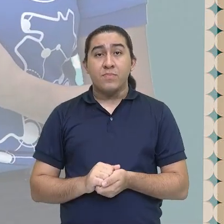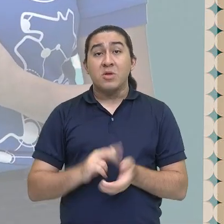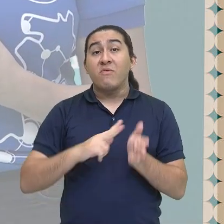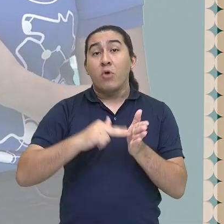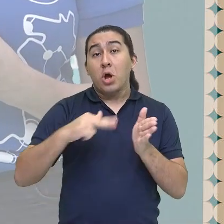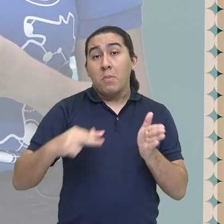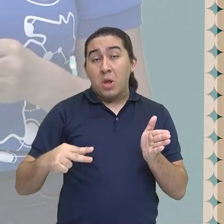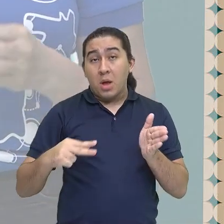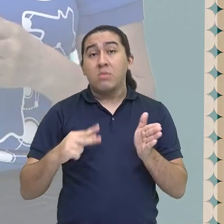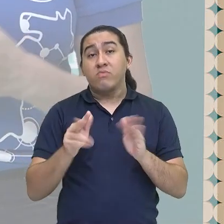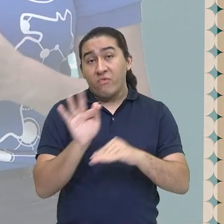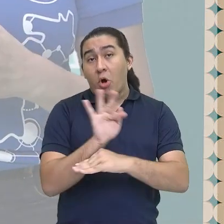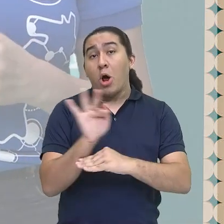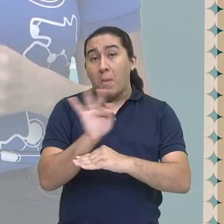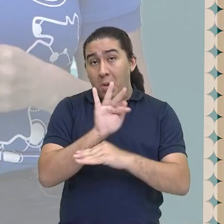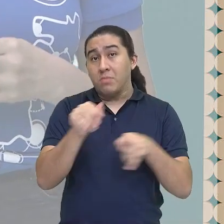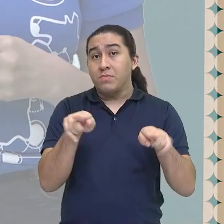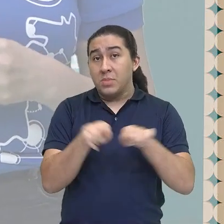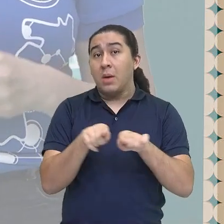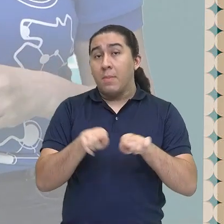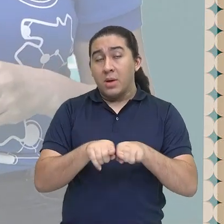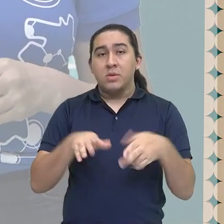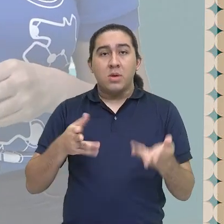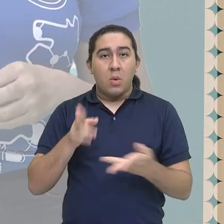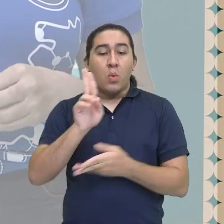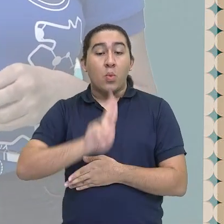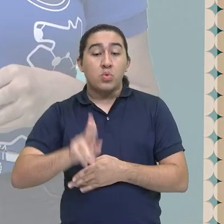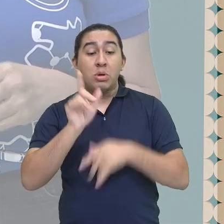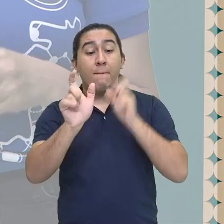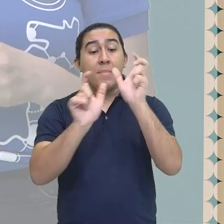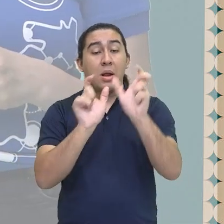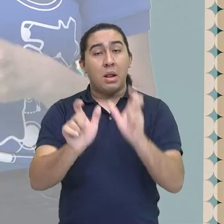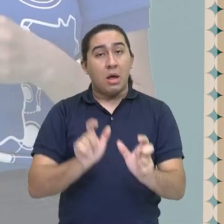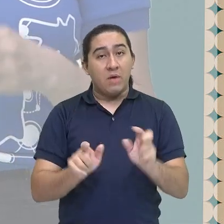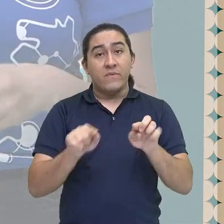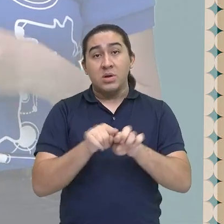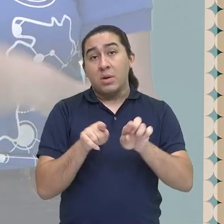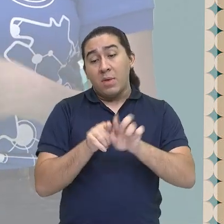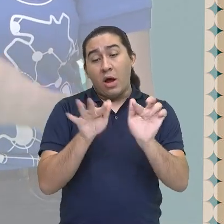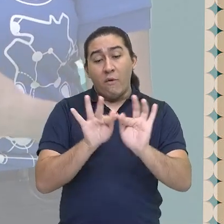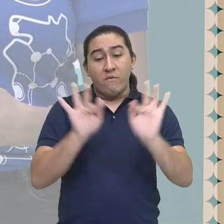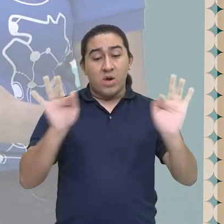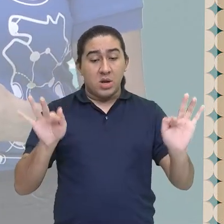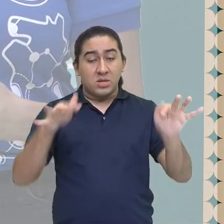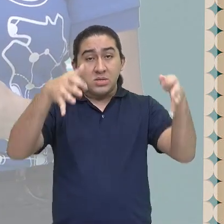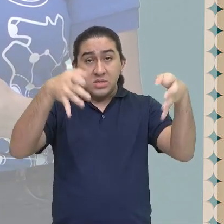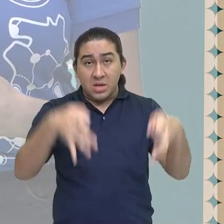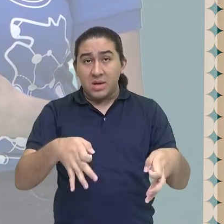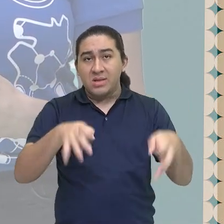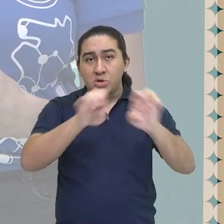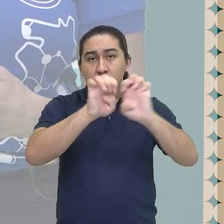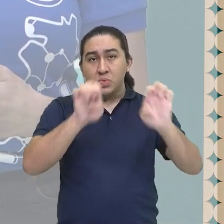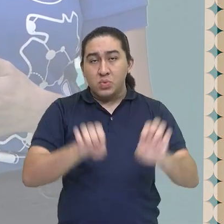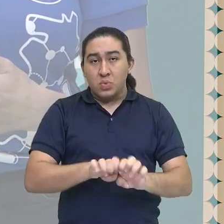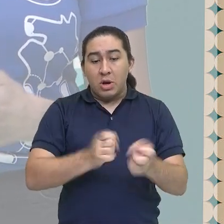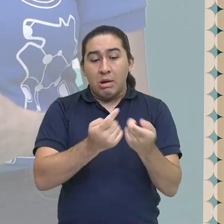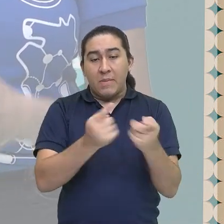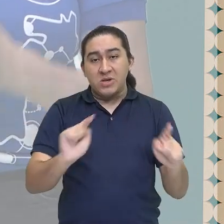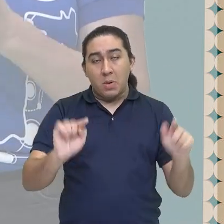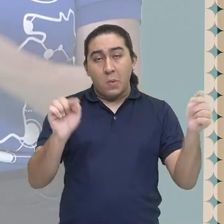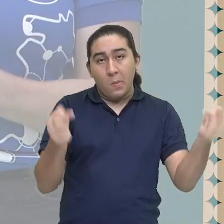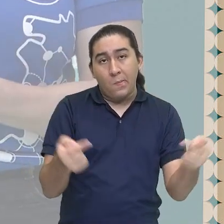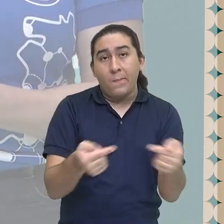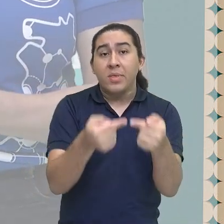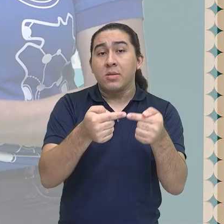culto diretamente, né? Então, são o uso de palavras e expressões mais sofisticadas, né?